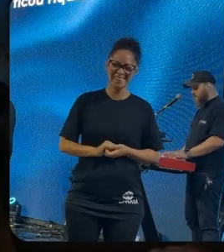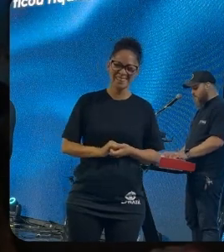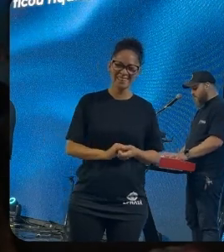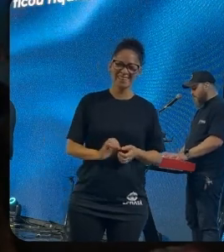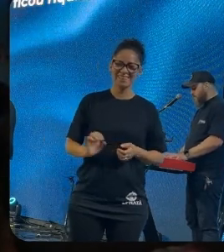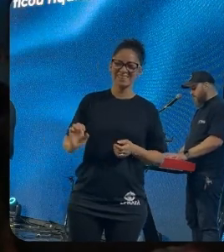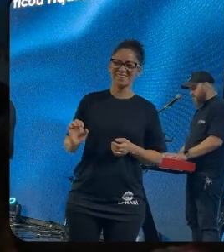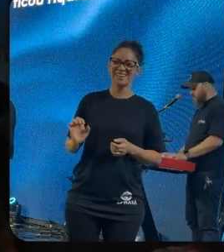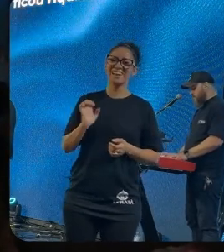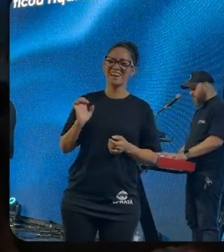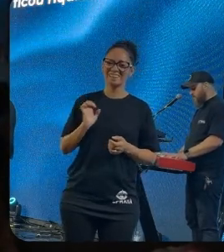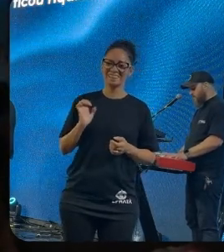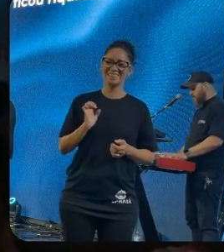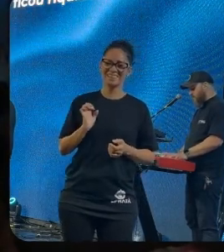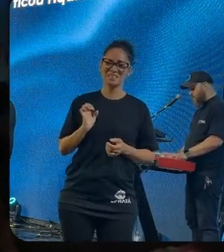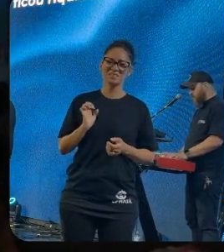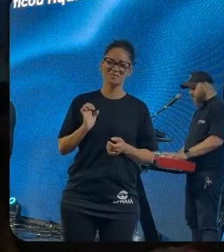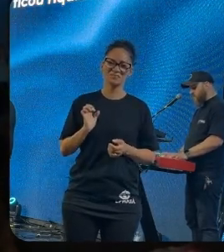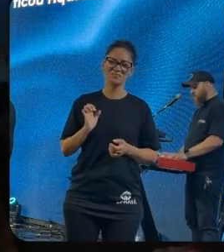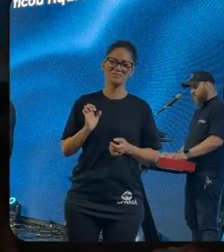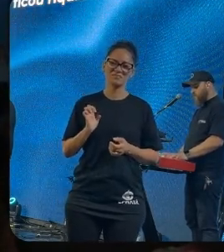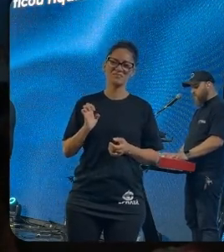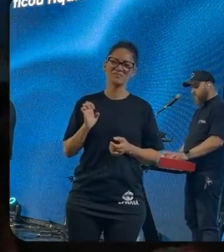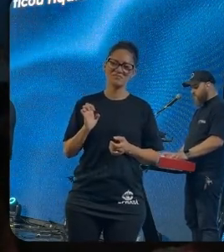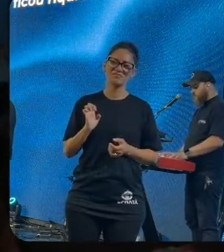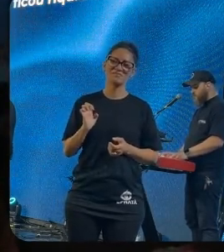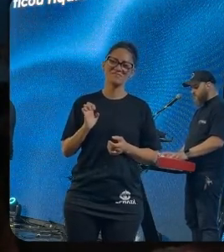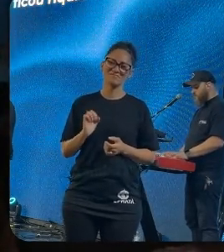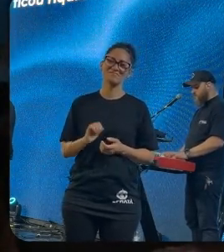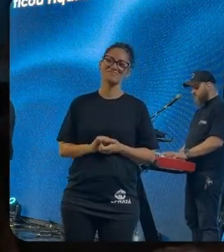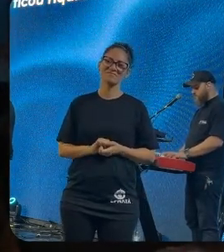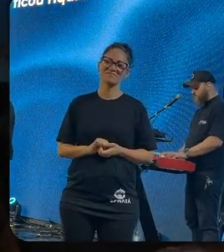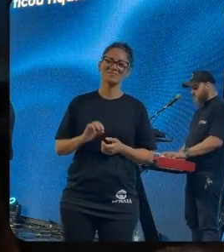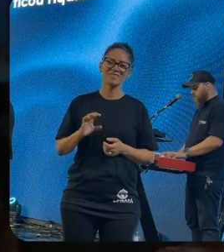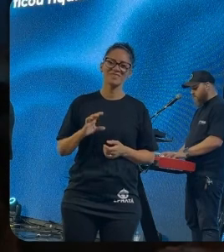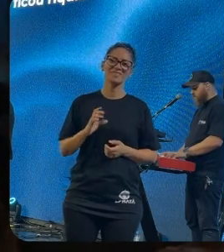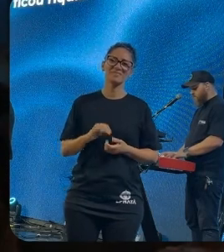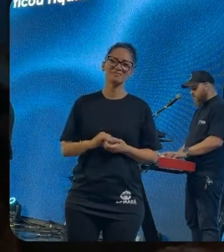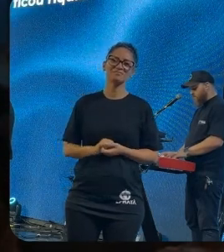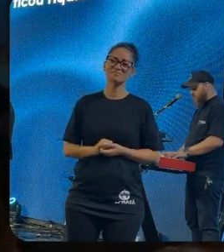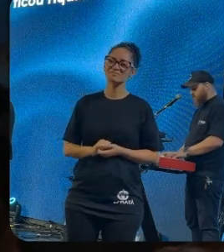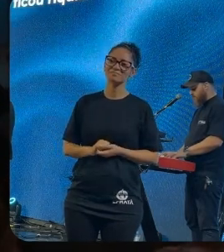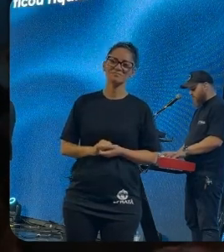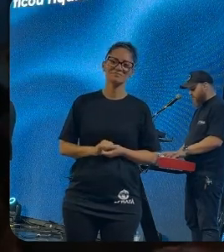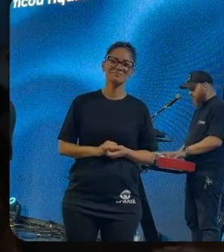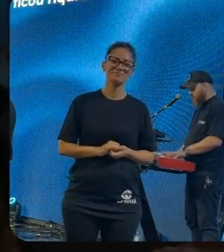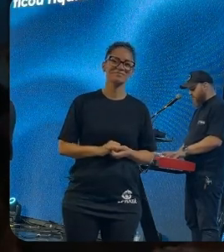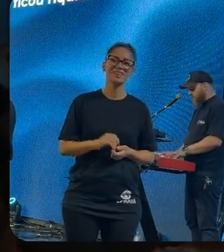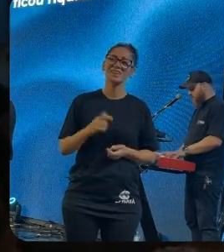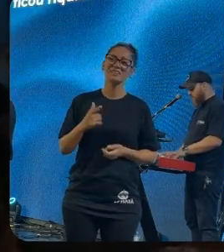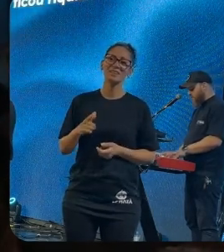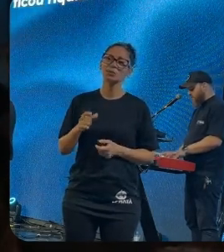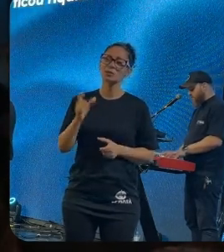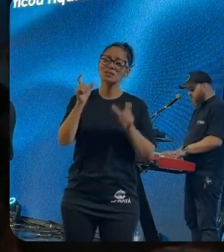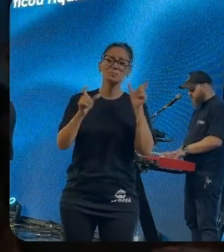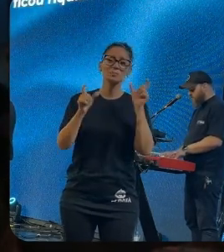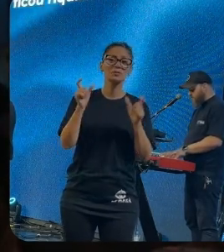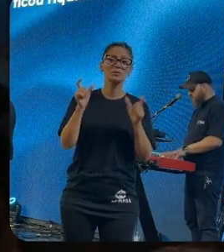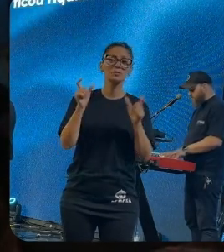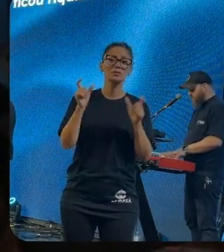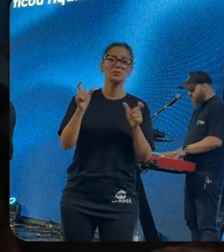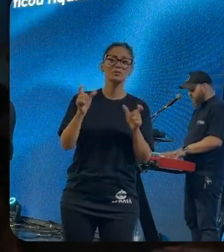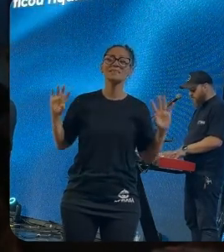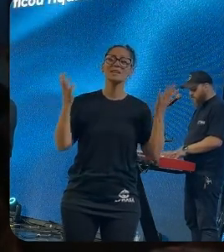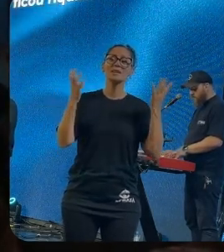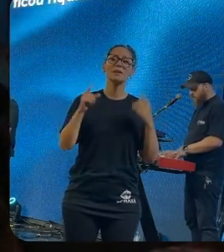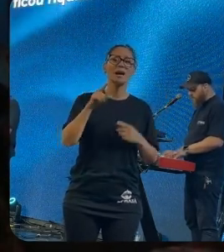Acontece que nem todo mundo vai celebrar as tuas vitórias. Eu repito, nem todo mundo vai celebrar as tuas vitórias. Gênesis